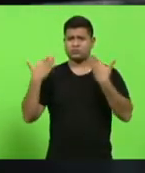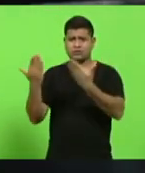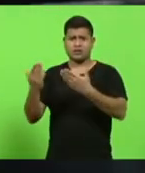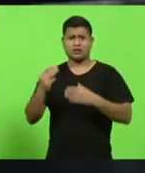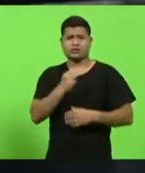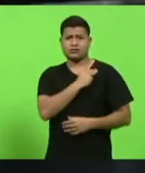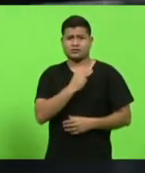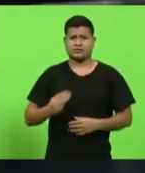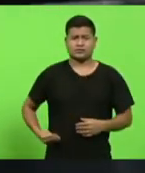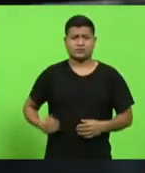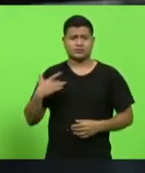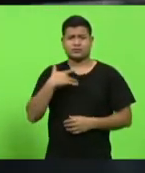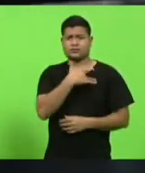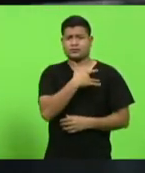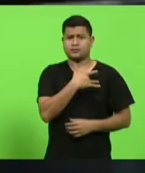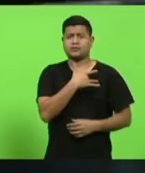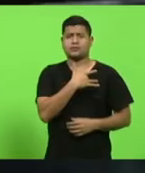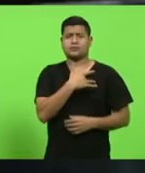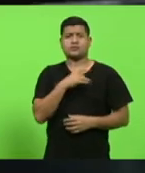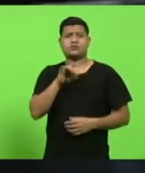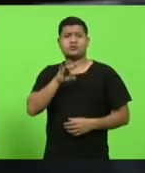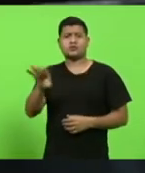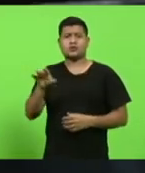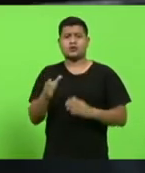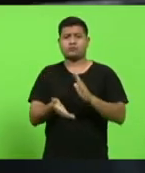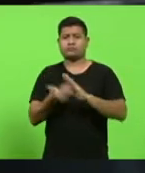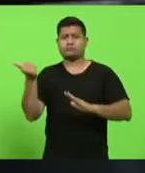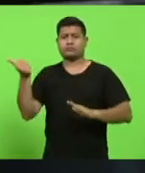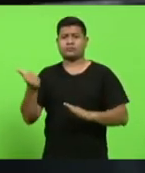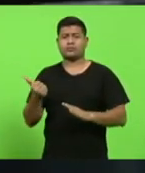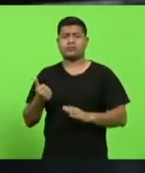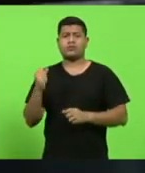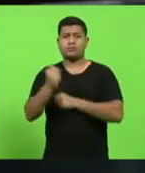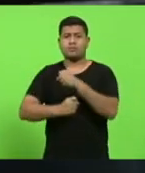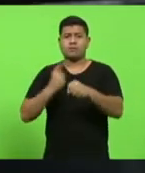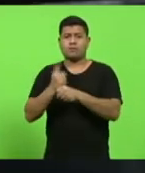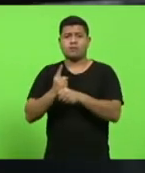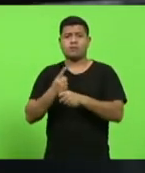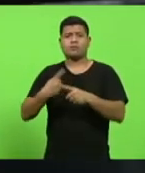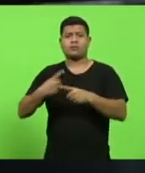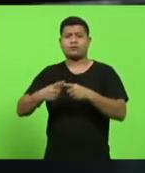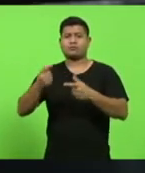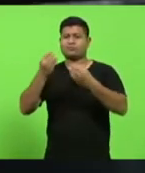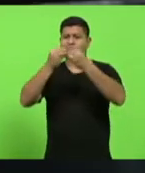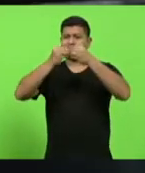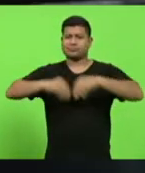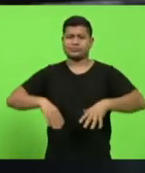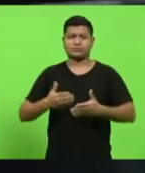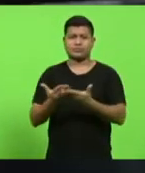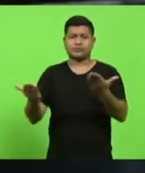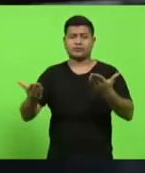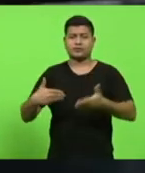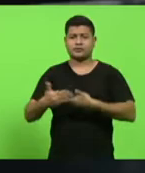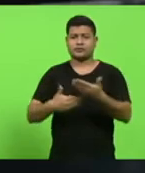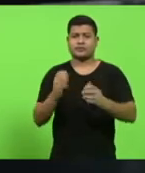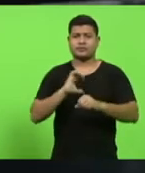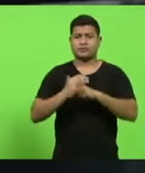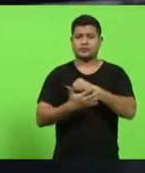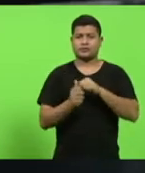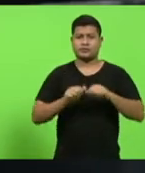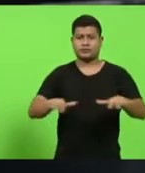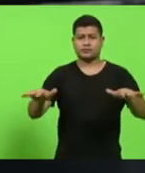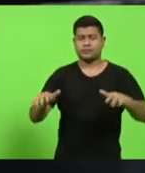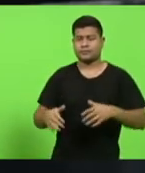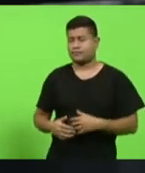da Saúde, que só saiu do cargo depois de um ano pela tragédia na condução da pandemia. O Ministério da